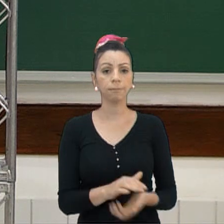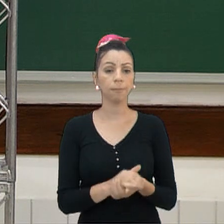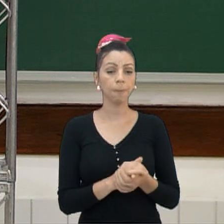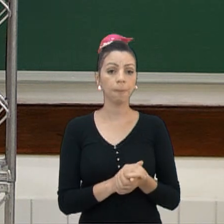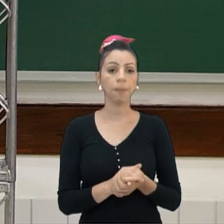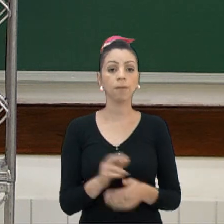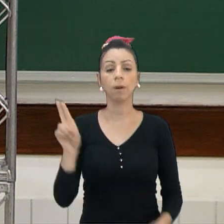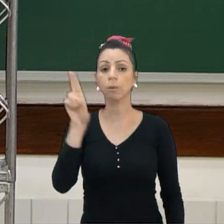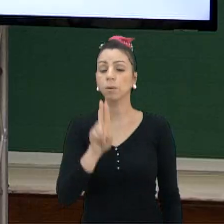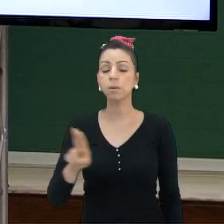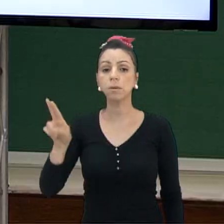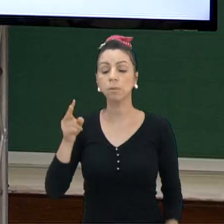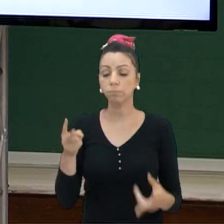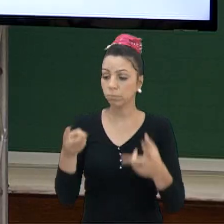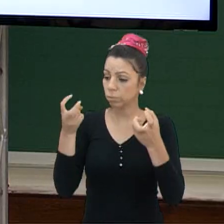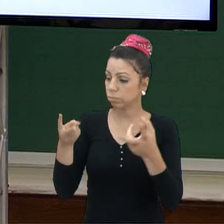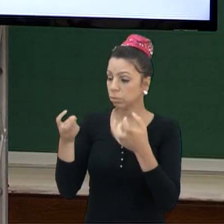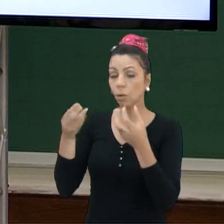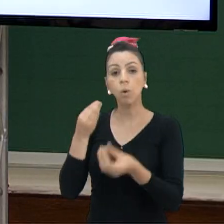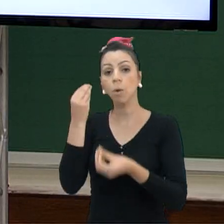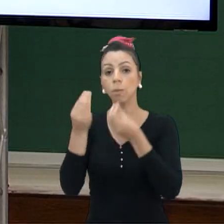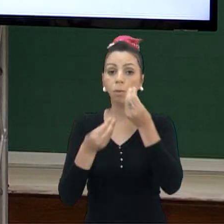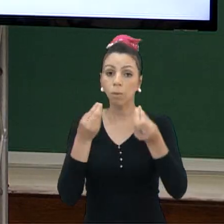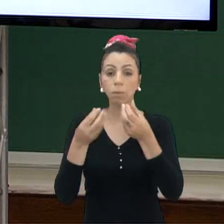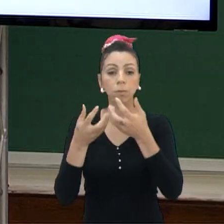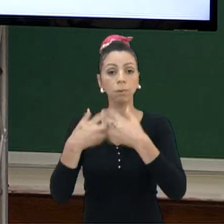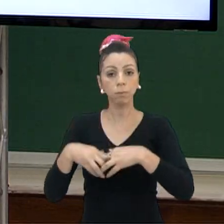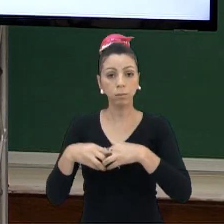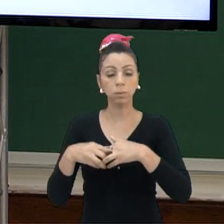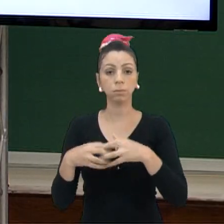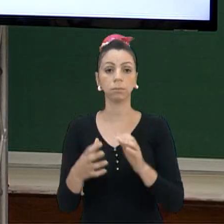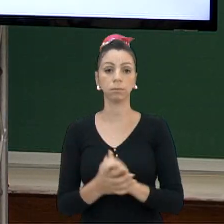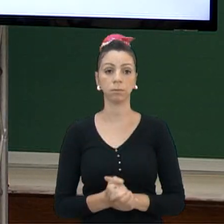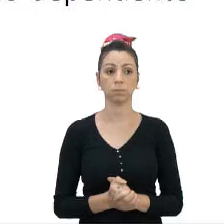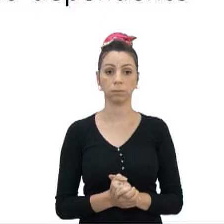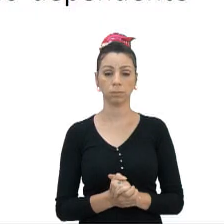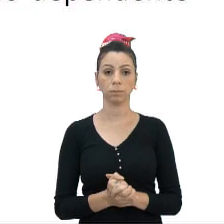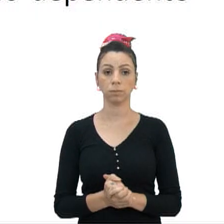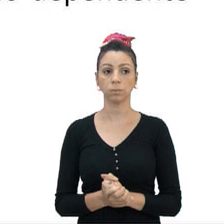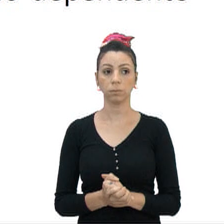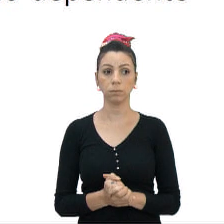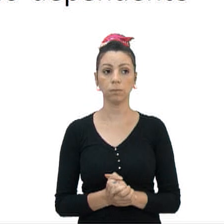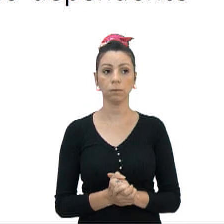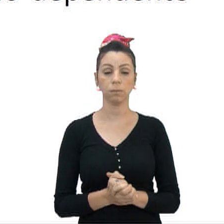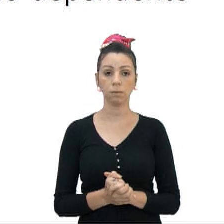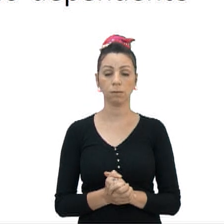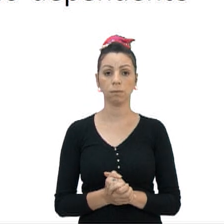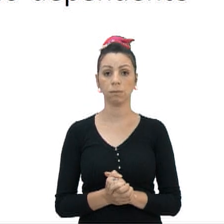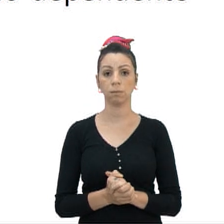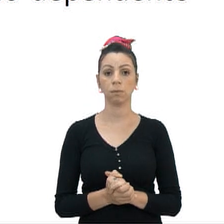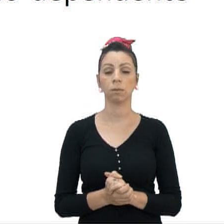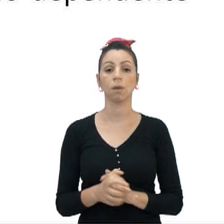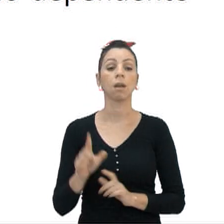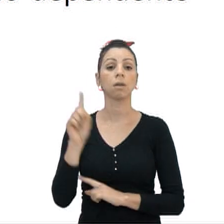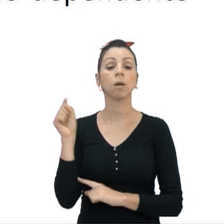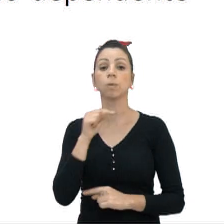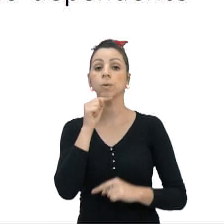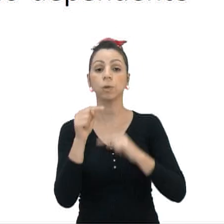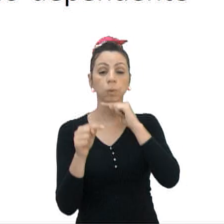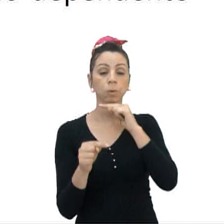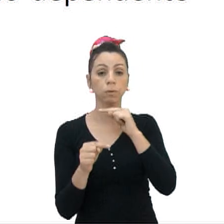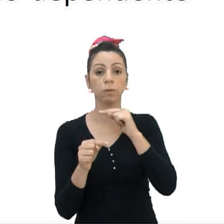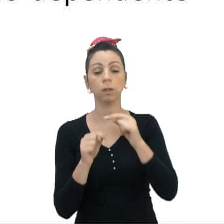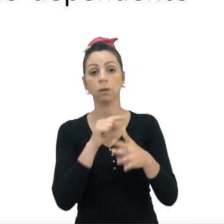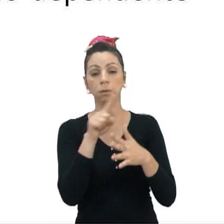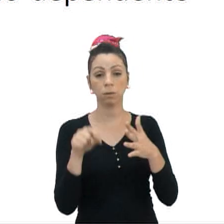o uso desses modos verbais. O modo subjuntivo possui conjugação em 3 tempos verbais,